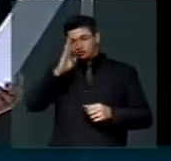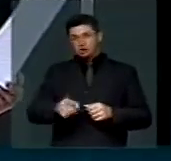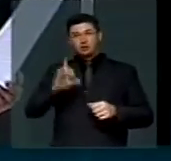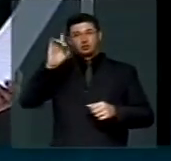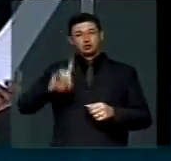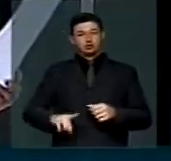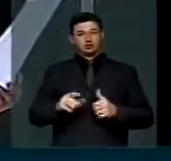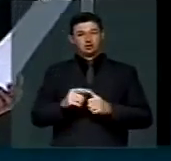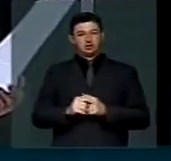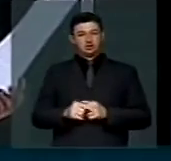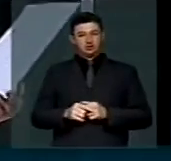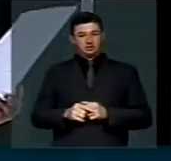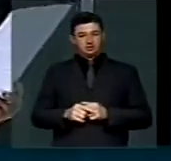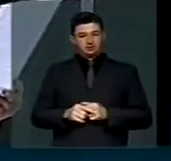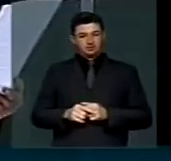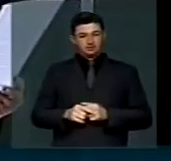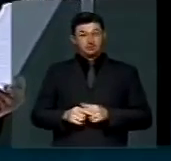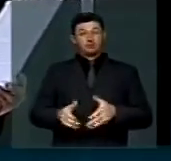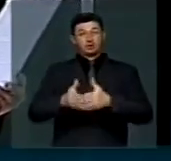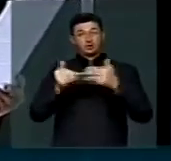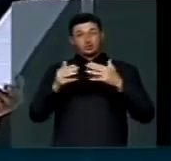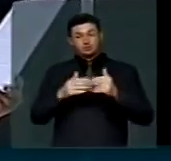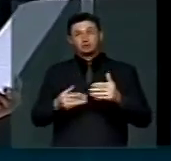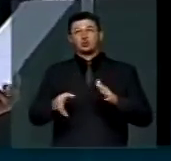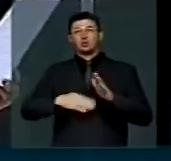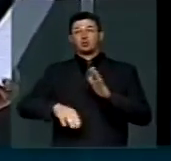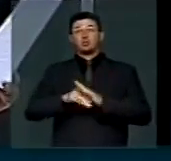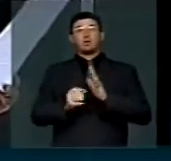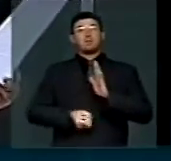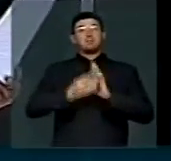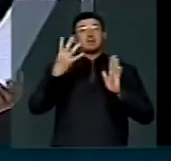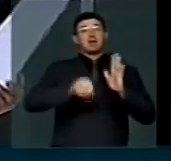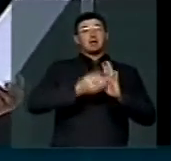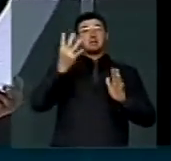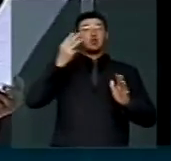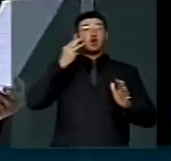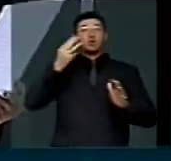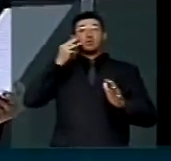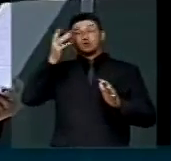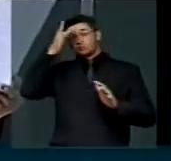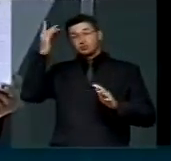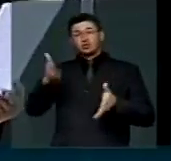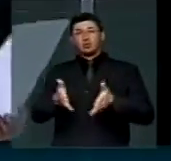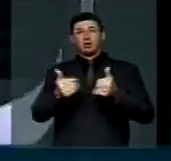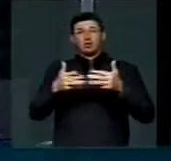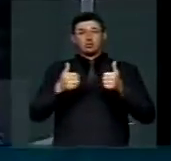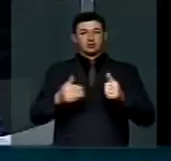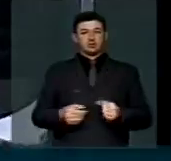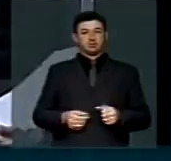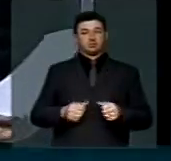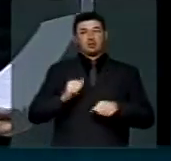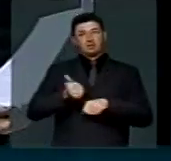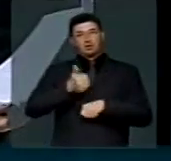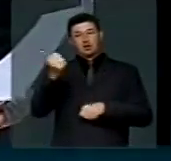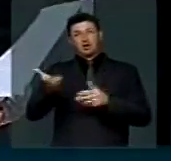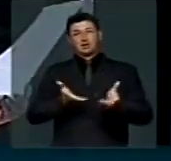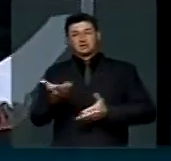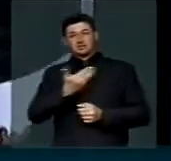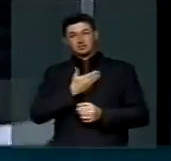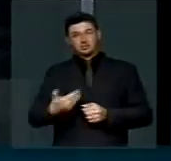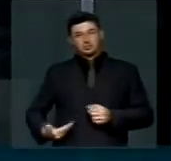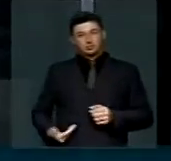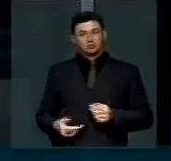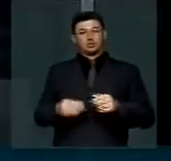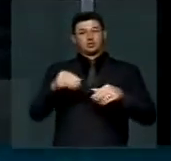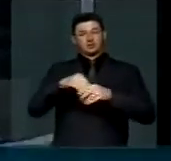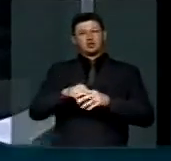direitos e as reivindicações por milhares e milhões de brasileiros que clamam por melhoria dos serviços públicos na